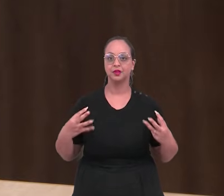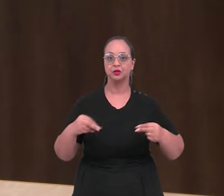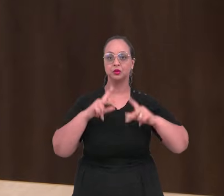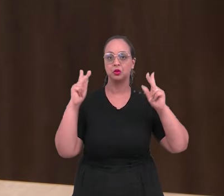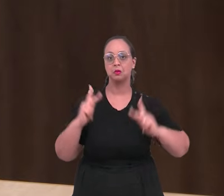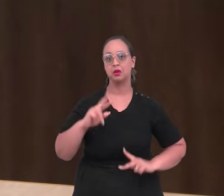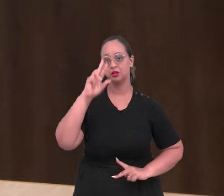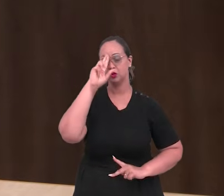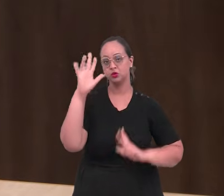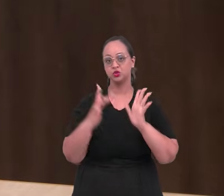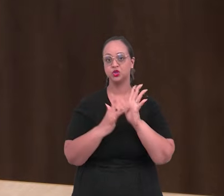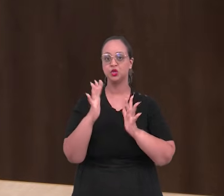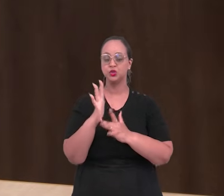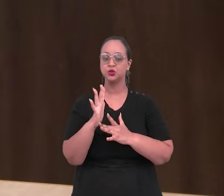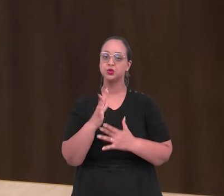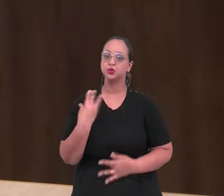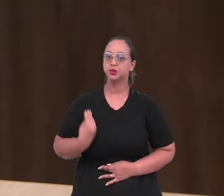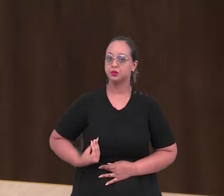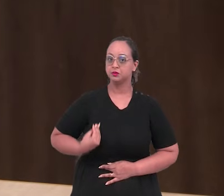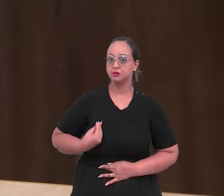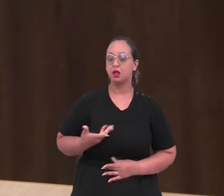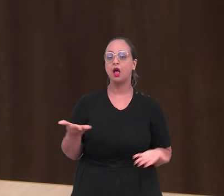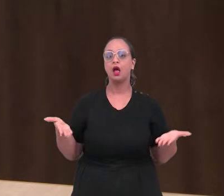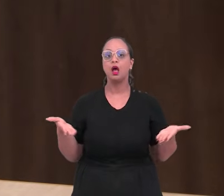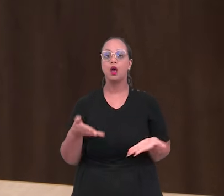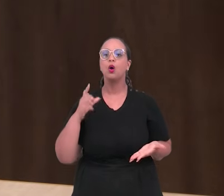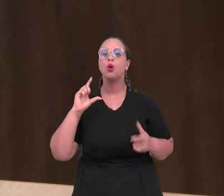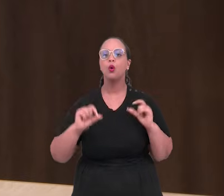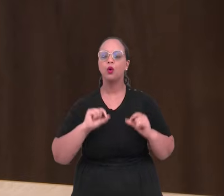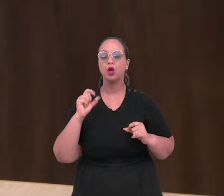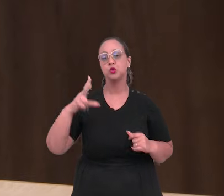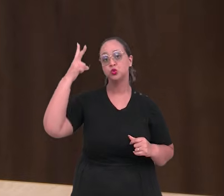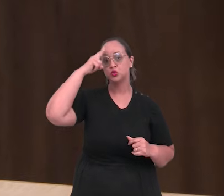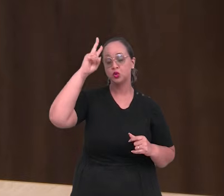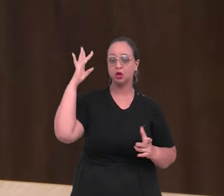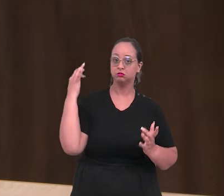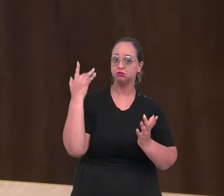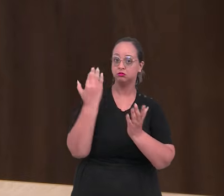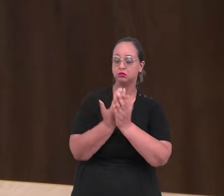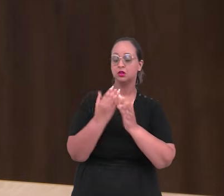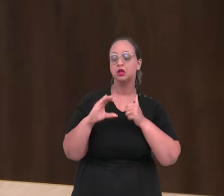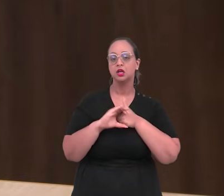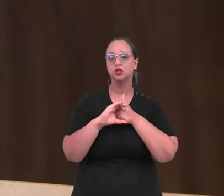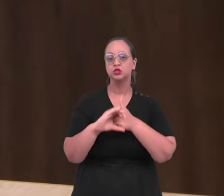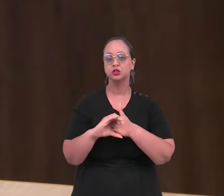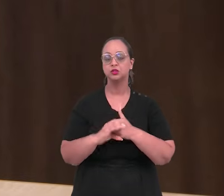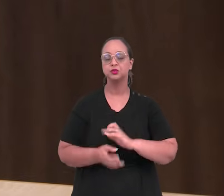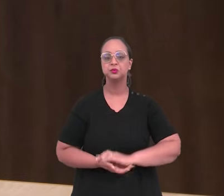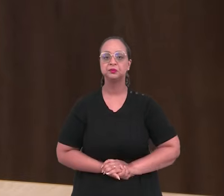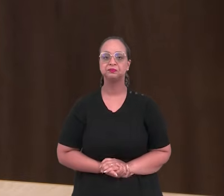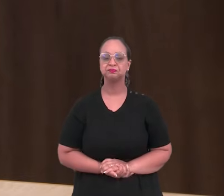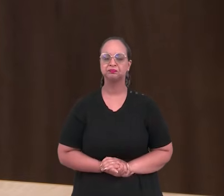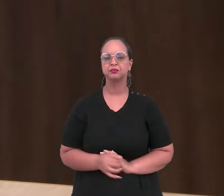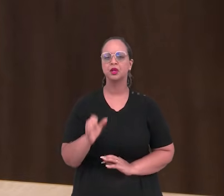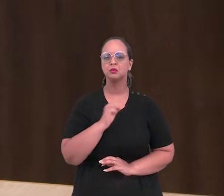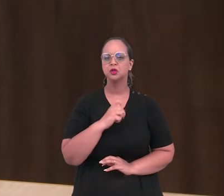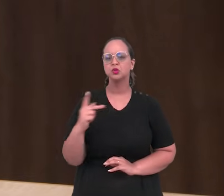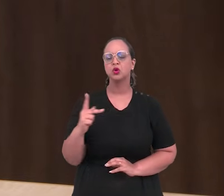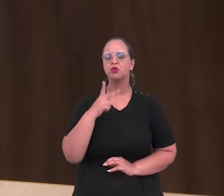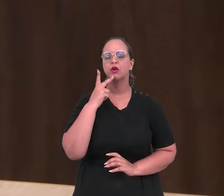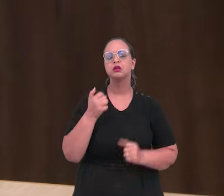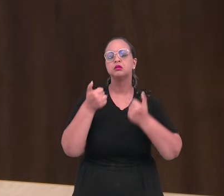Nós saudamos a todos com a paz do Senhor Jesus. Estamos no programa A História do Cristianismo. Falamos no episódio passado